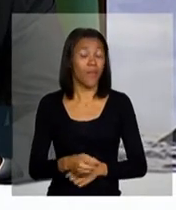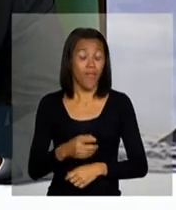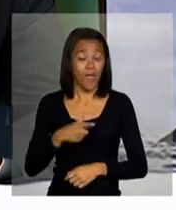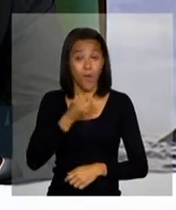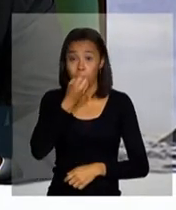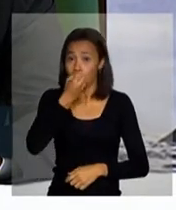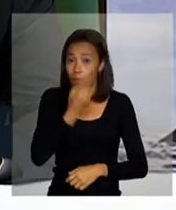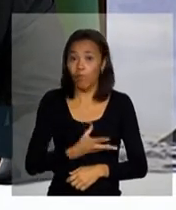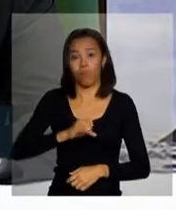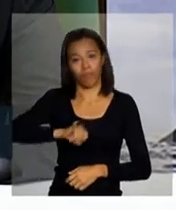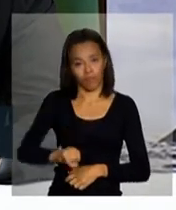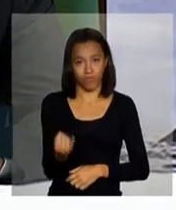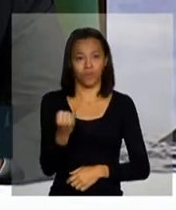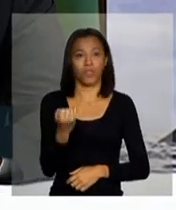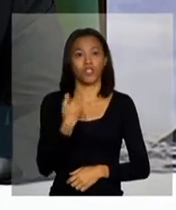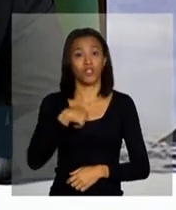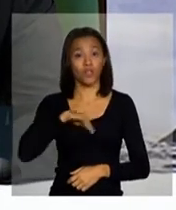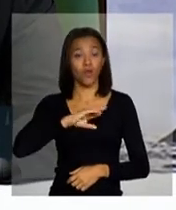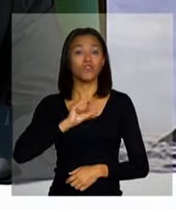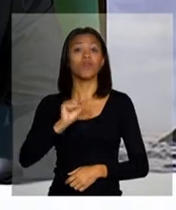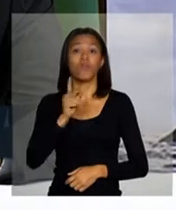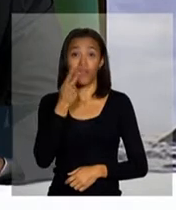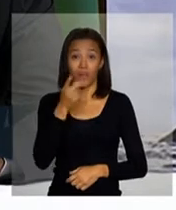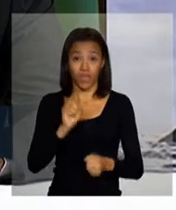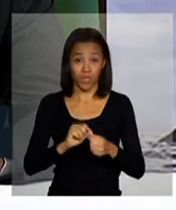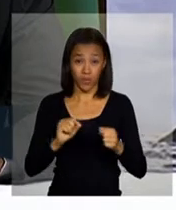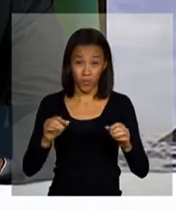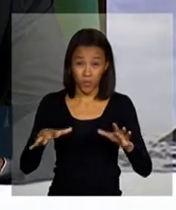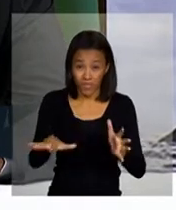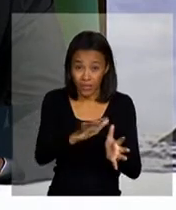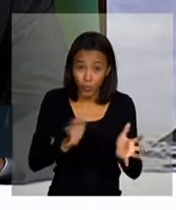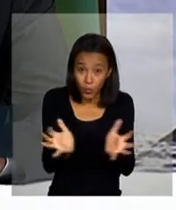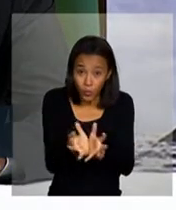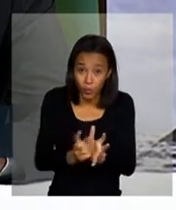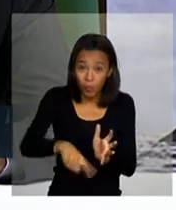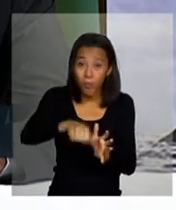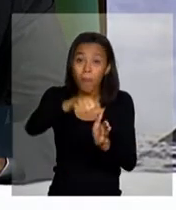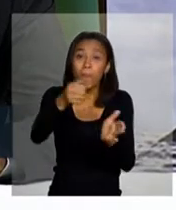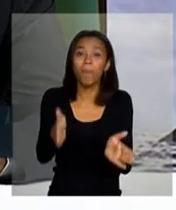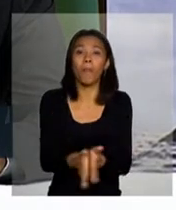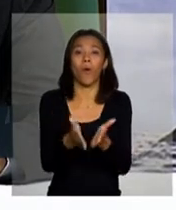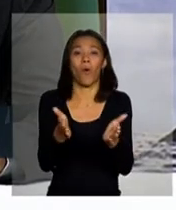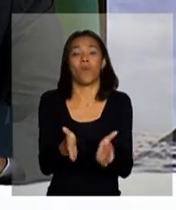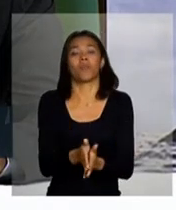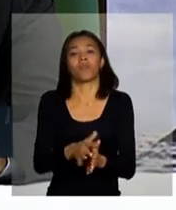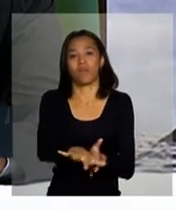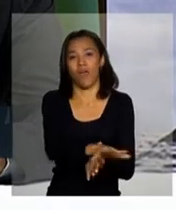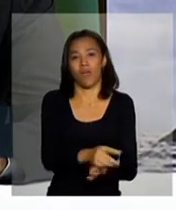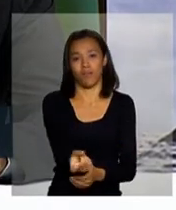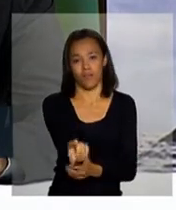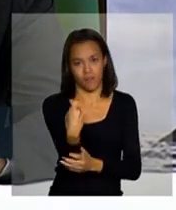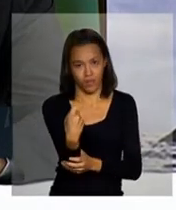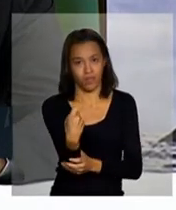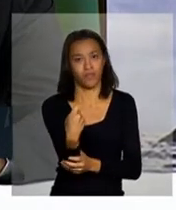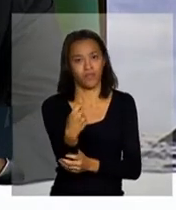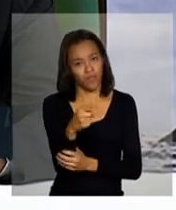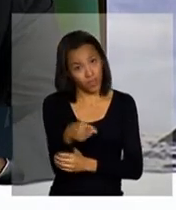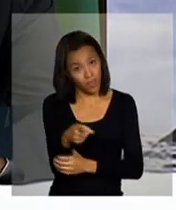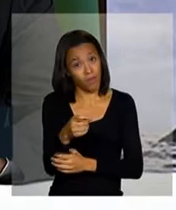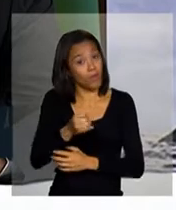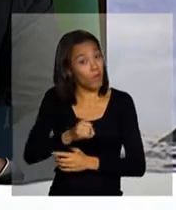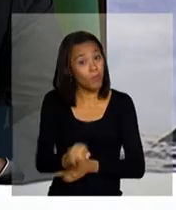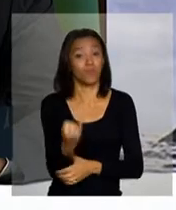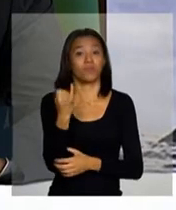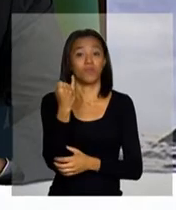grande oportunidade. Nós estamos falando do setor mais pobre da pesca. Acho que é uma grande e imperdível